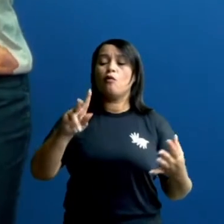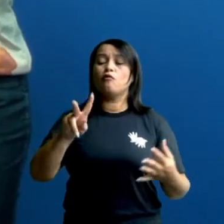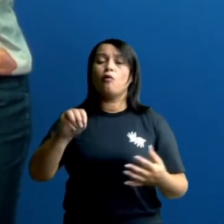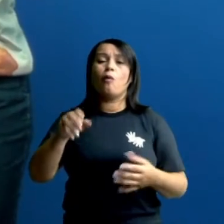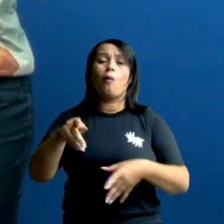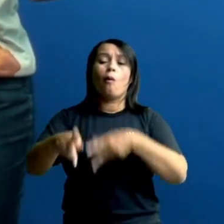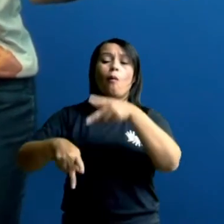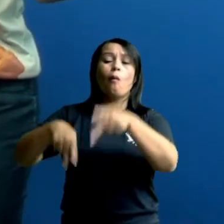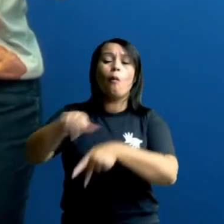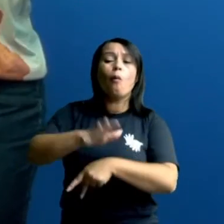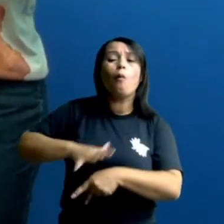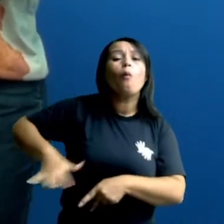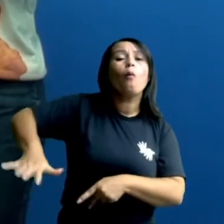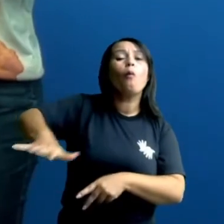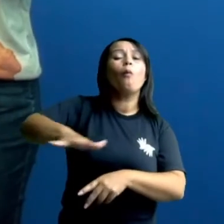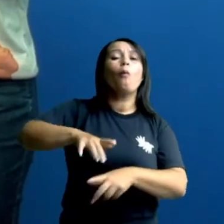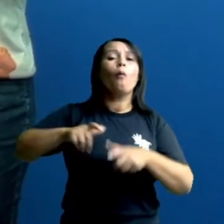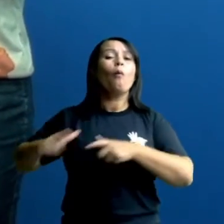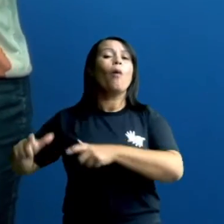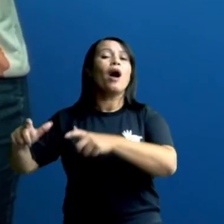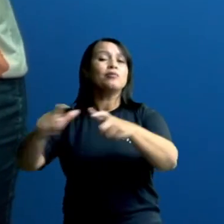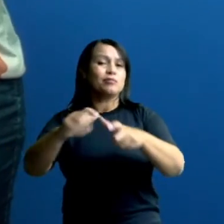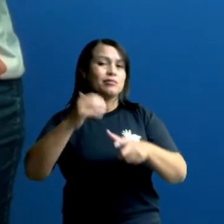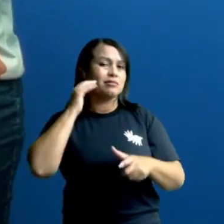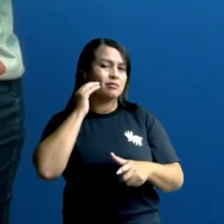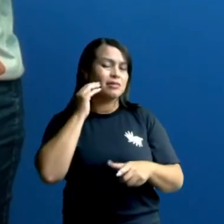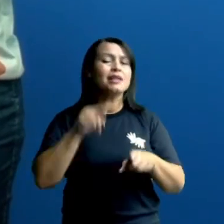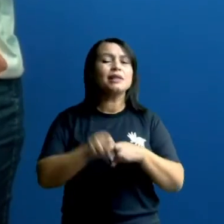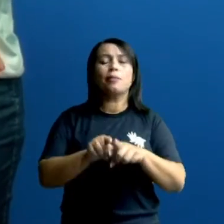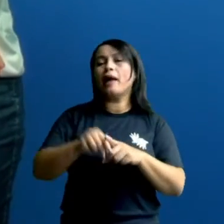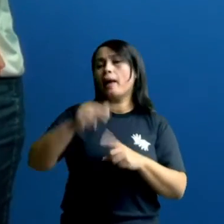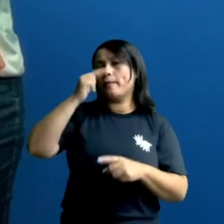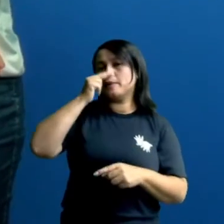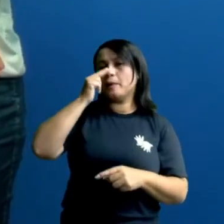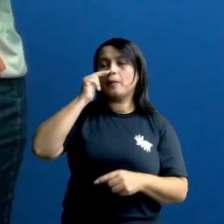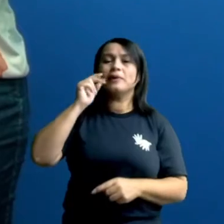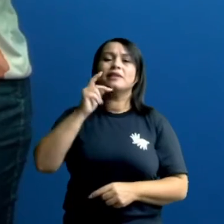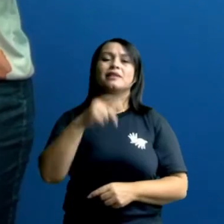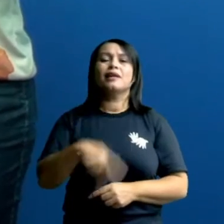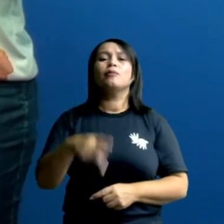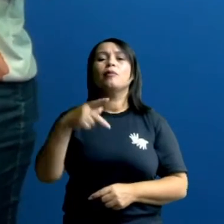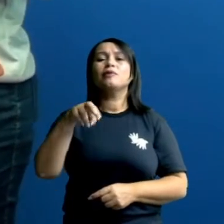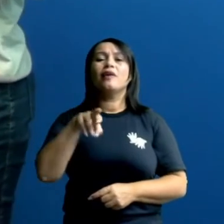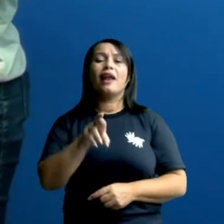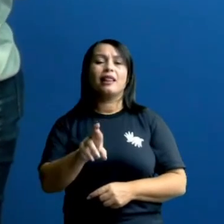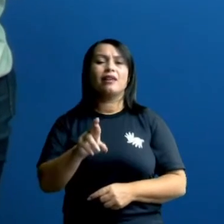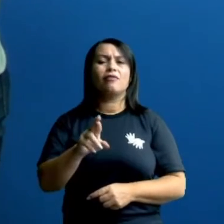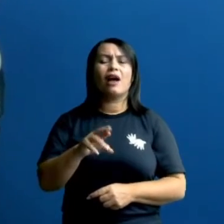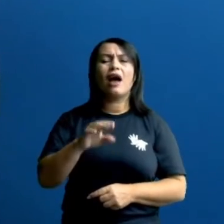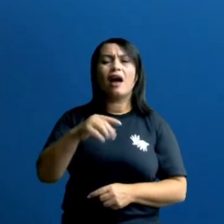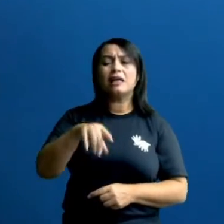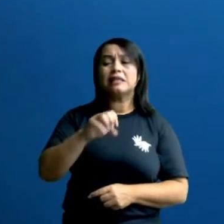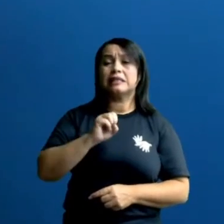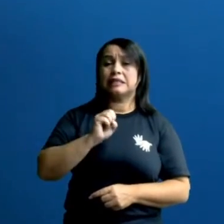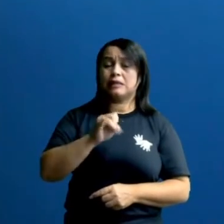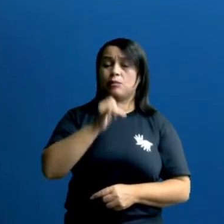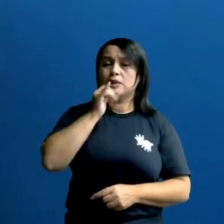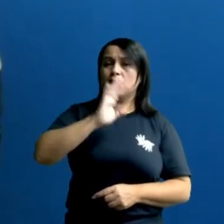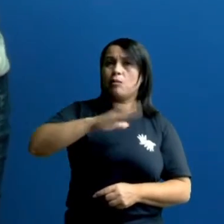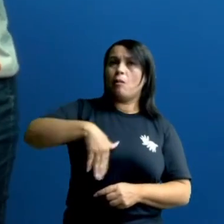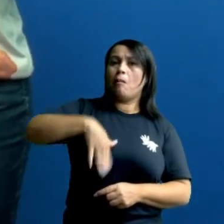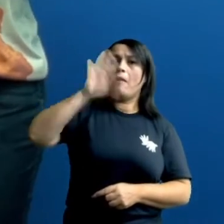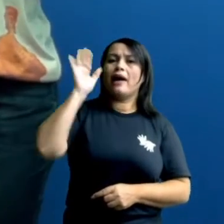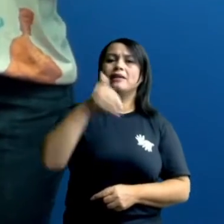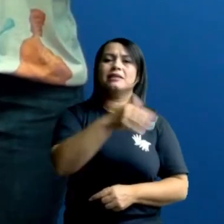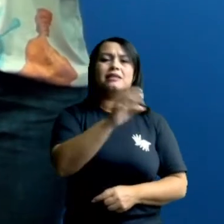com densidade demográfica ou população relativa, é a mesma coisa, certo? Deu acima de 100 habitantes por